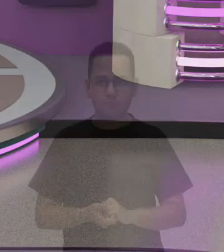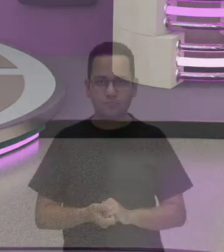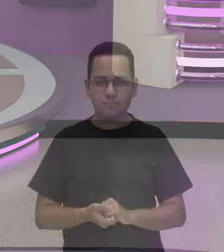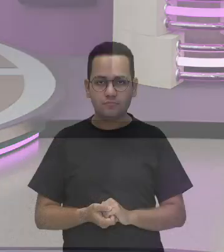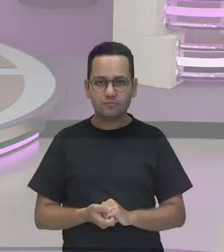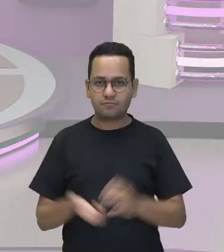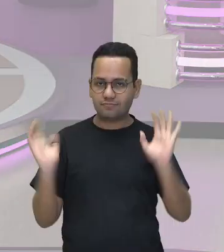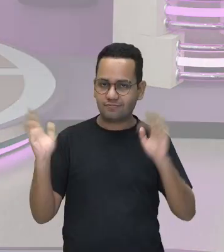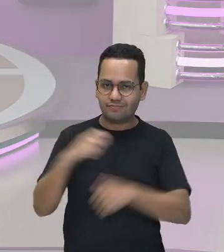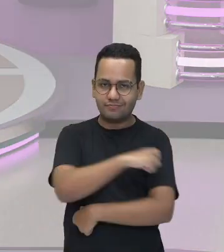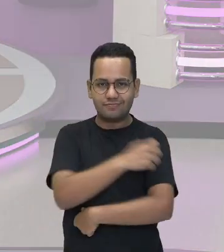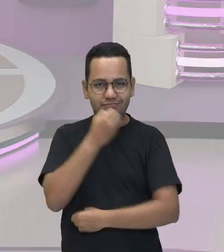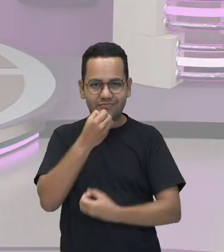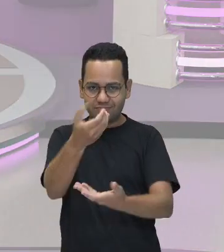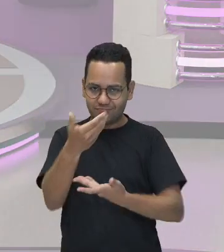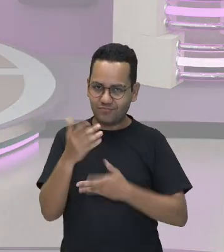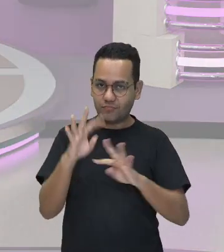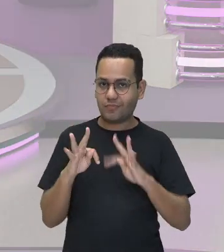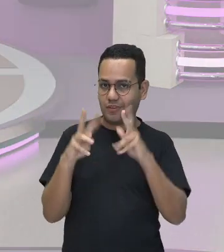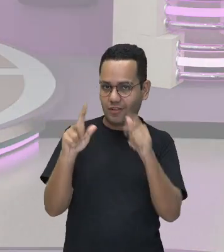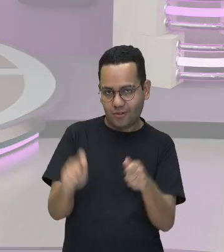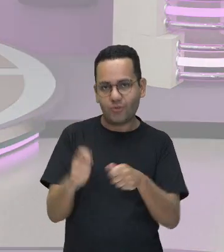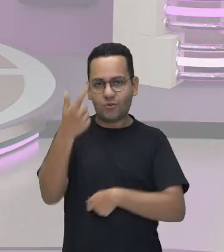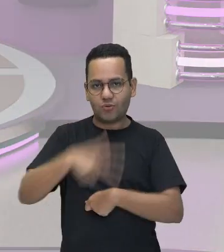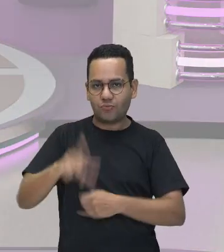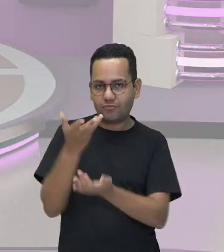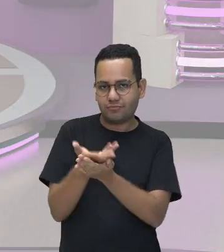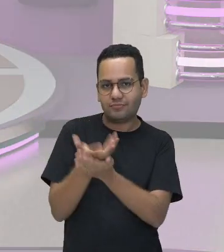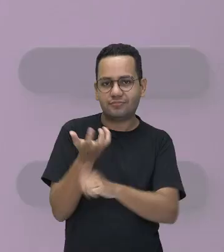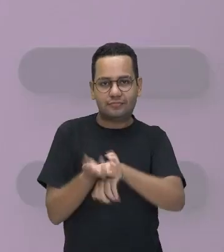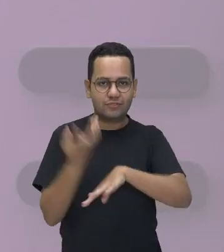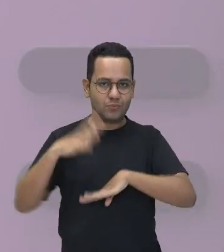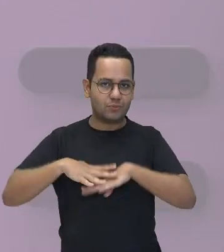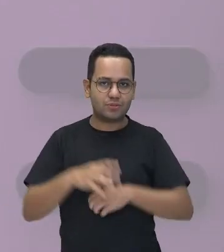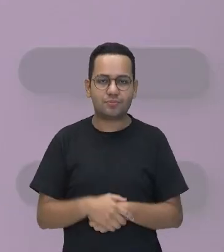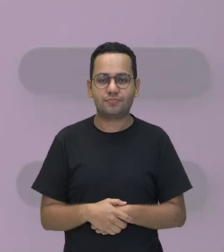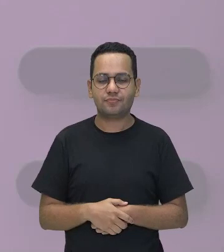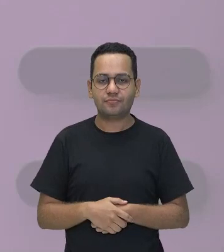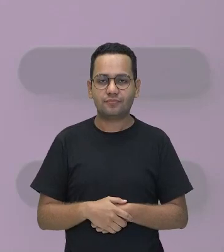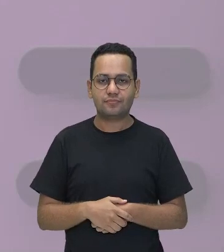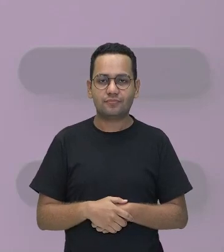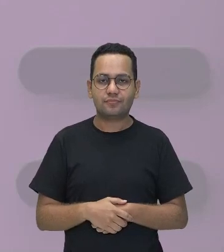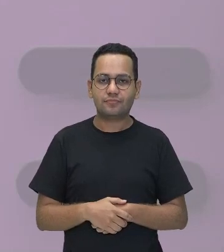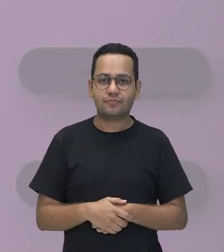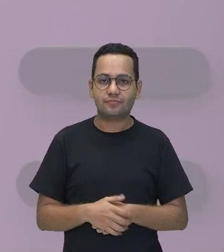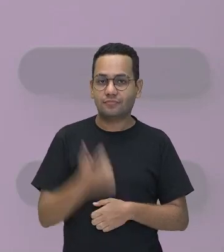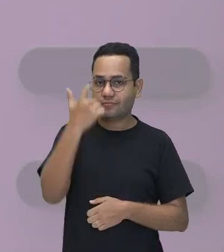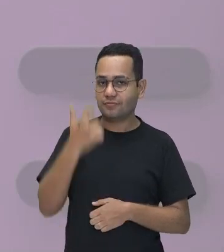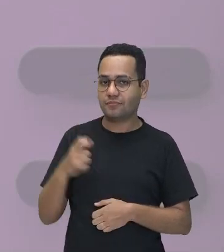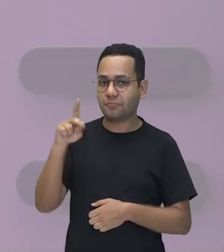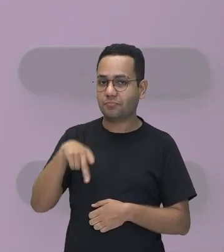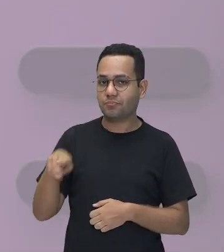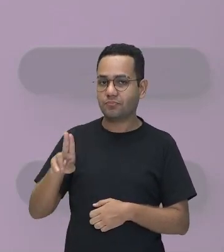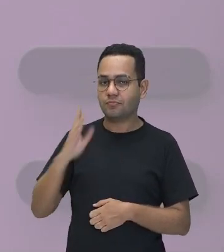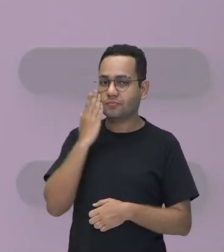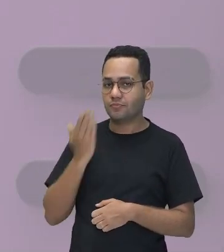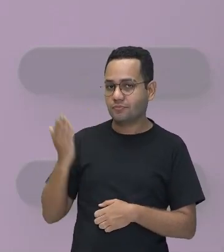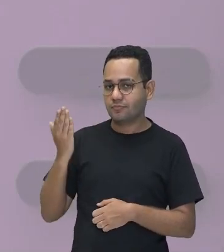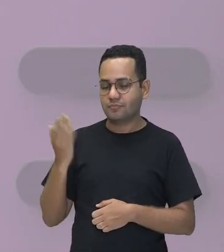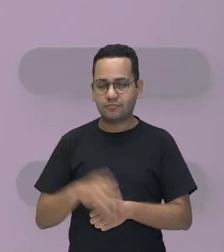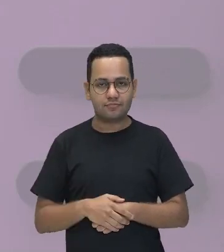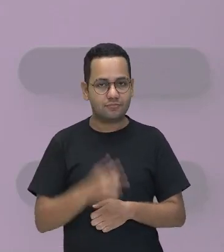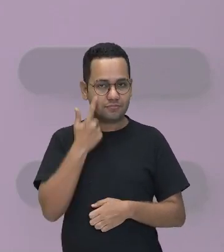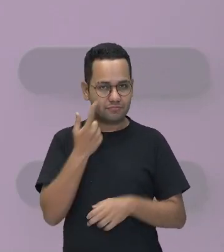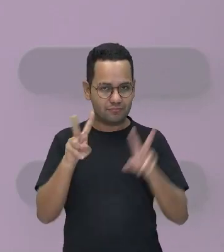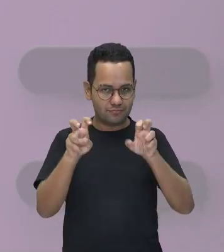Olá alunos sejam todos bem-vindos a mais uma aula de uma matemática aqui quem fala é o professor G Nobre E hoje nós iremos